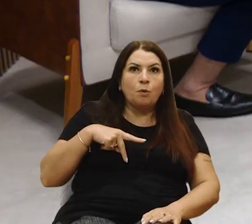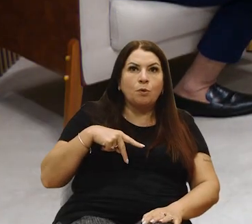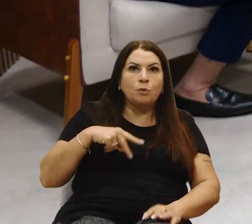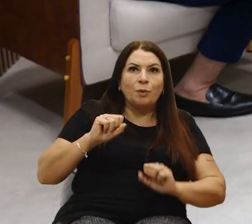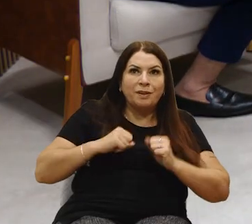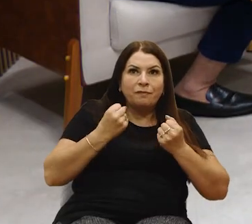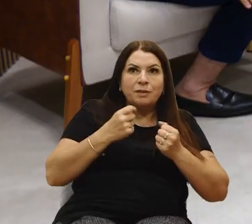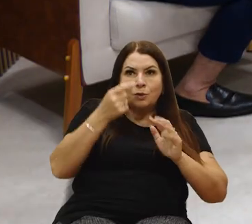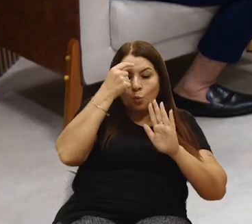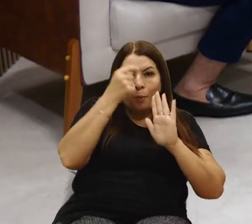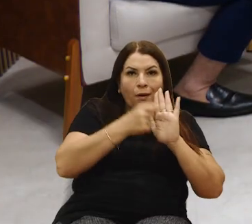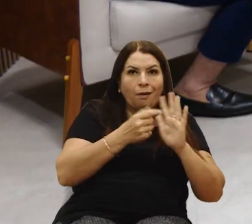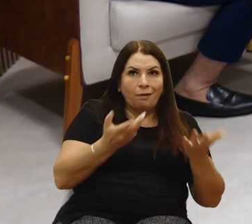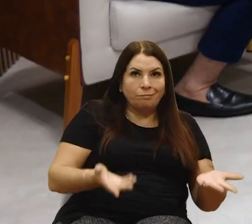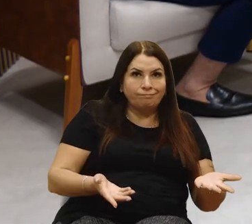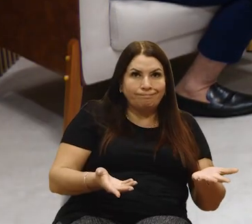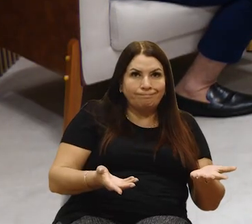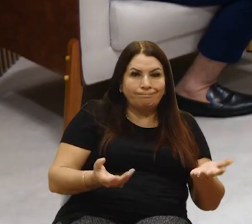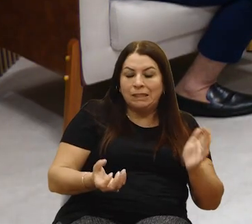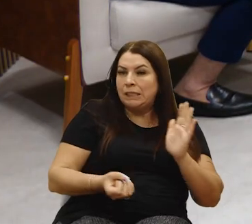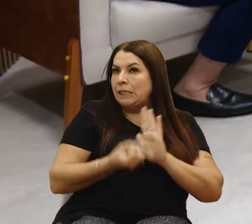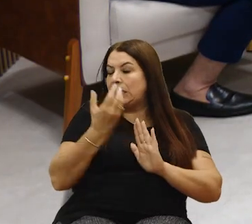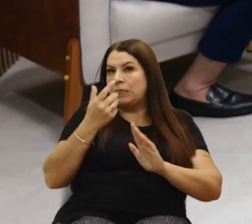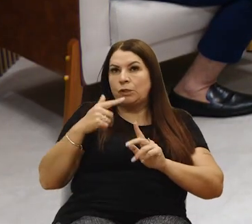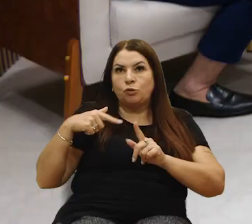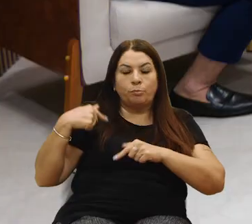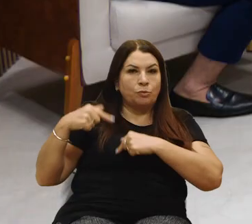defesa? Então está se criando uma